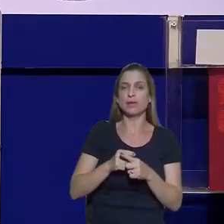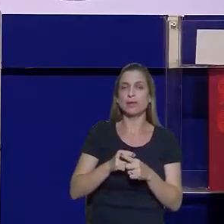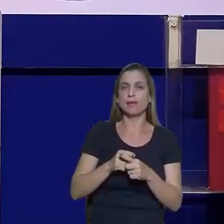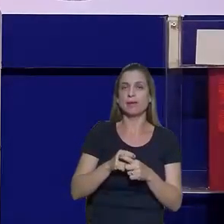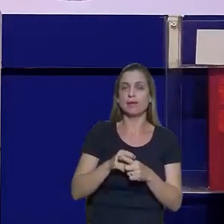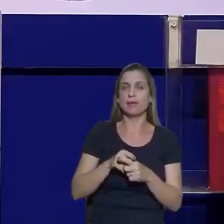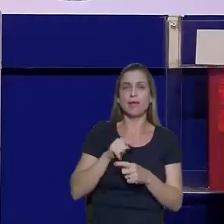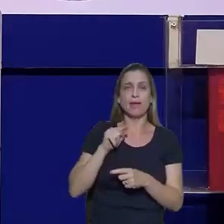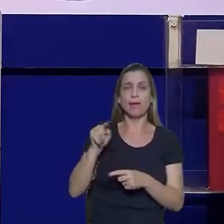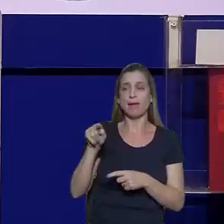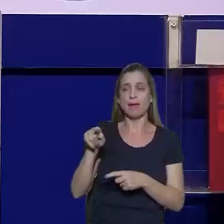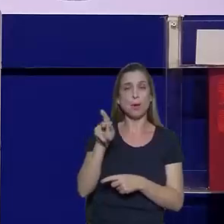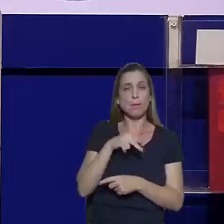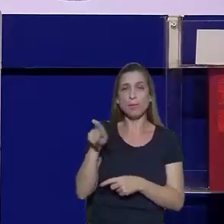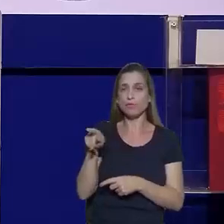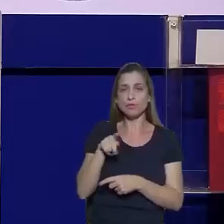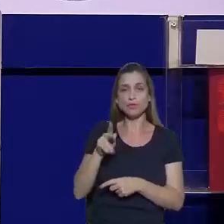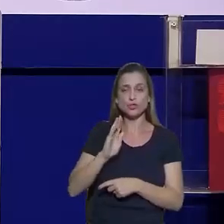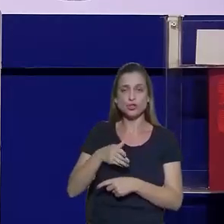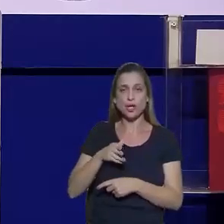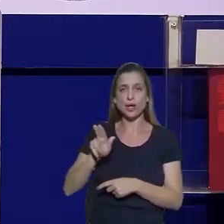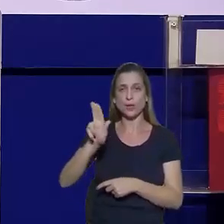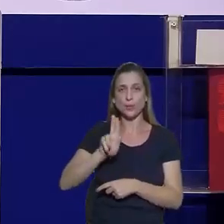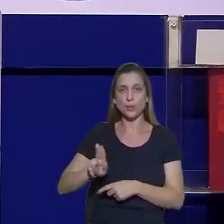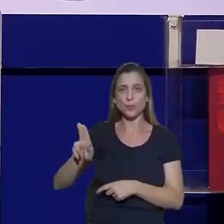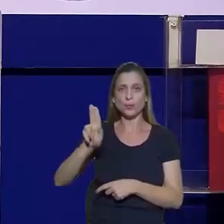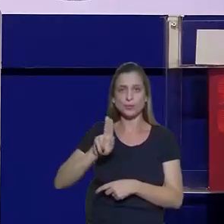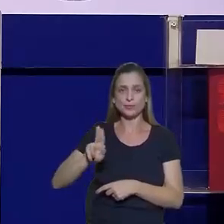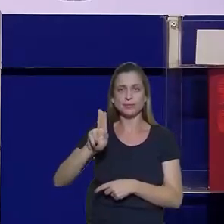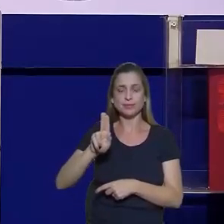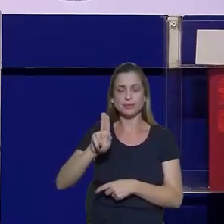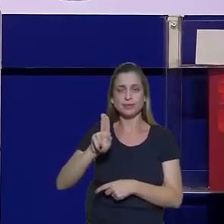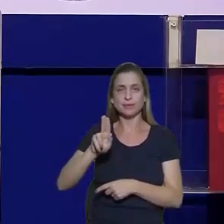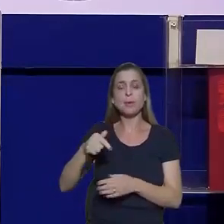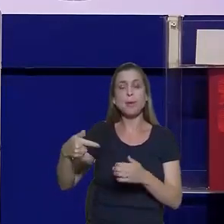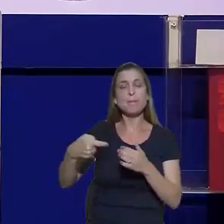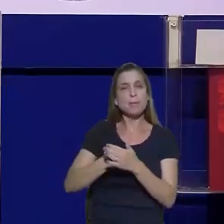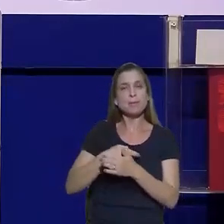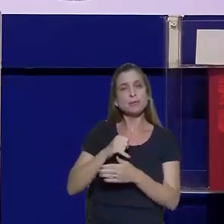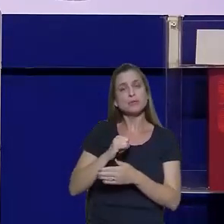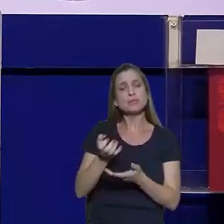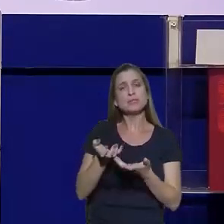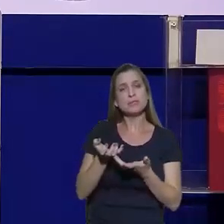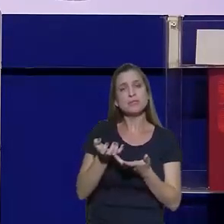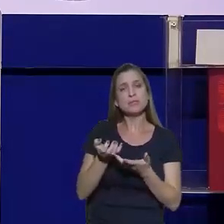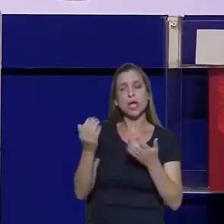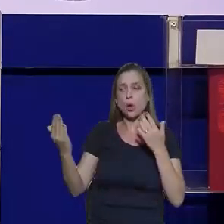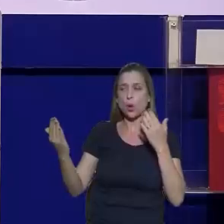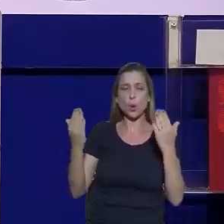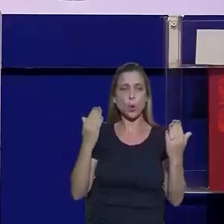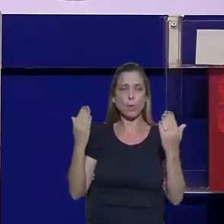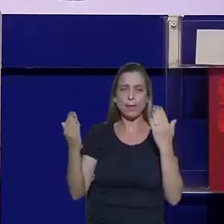era professora numa universidade e me perguntou se eu estava querendo me comparar a